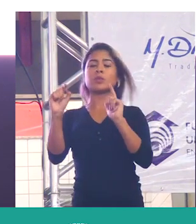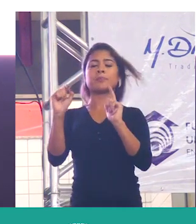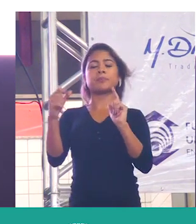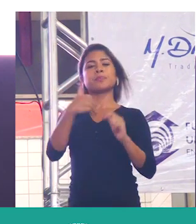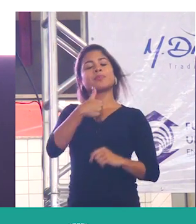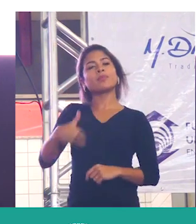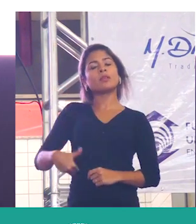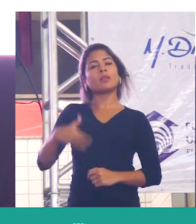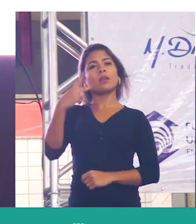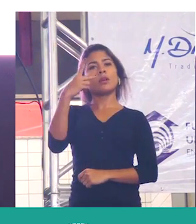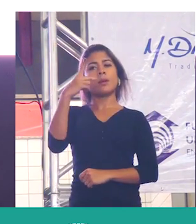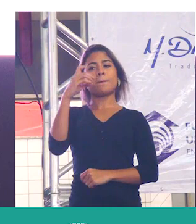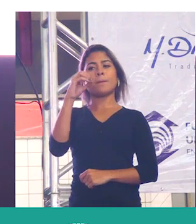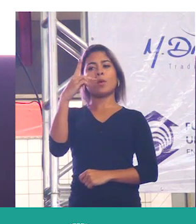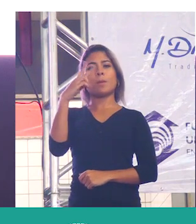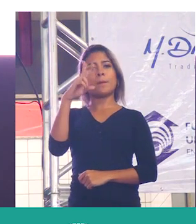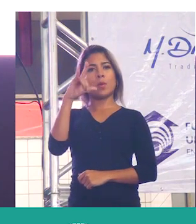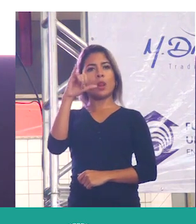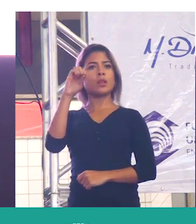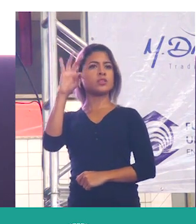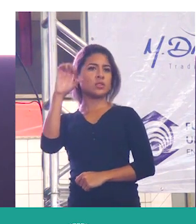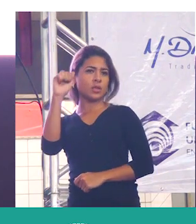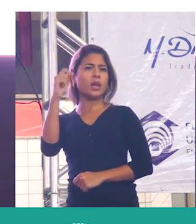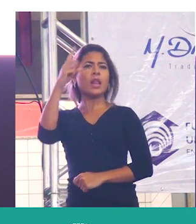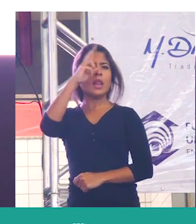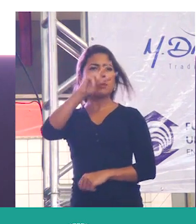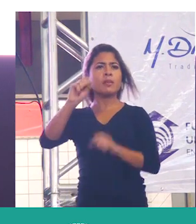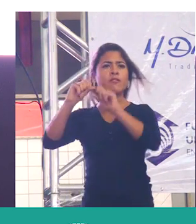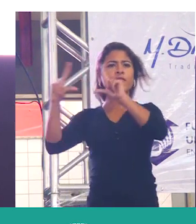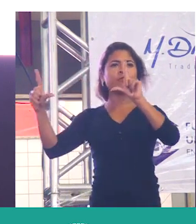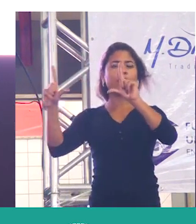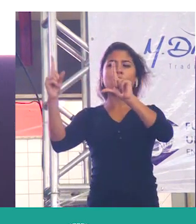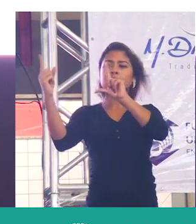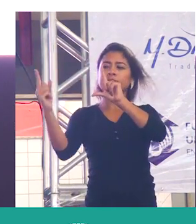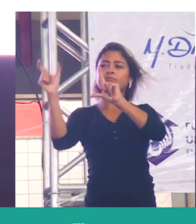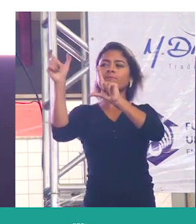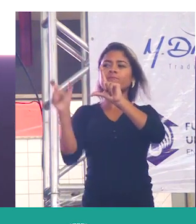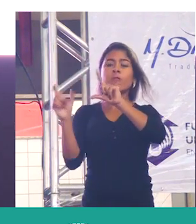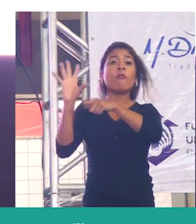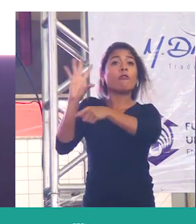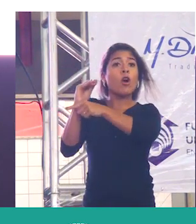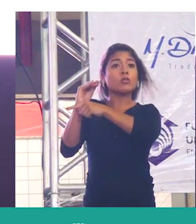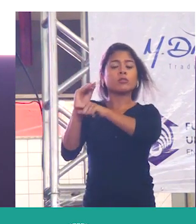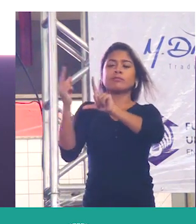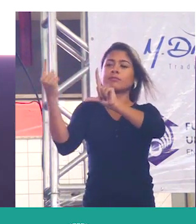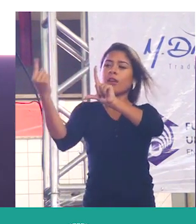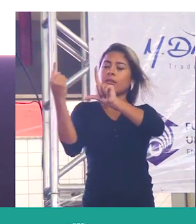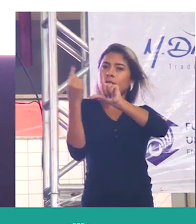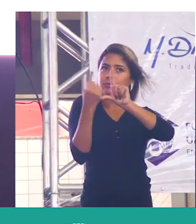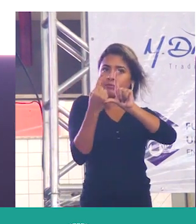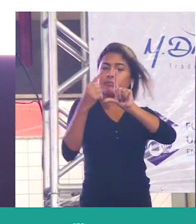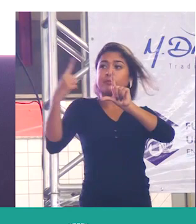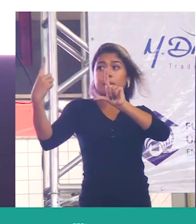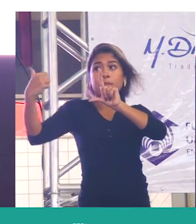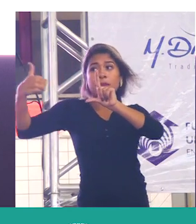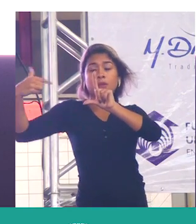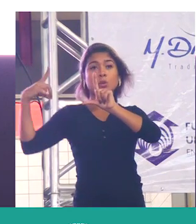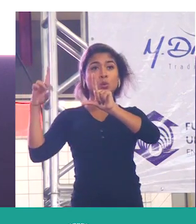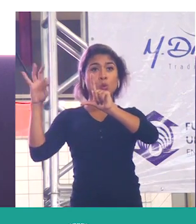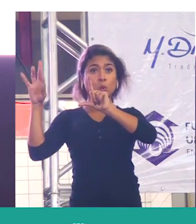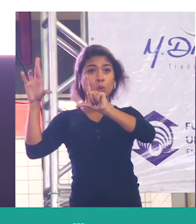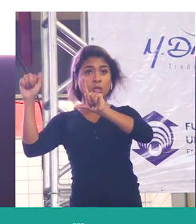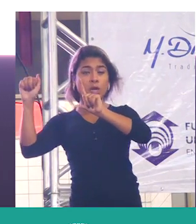naquela sequência que eu lhes apresentei, depois do Dutra, vem o Vargas. E depois que o